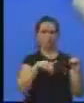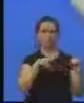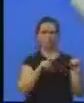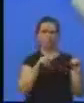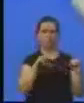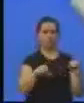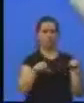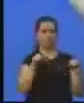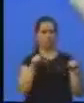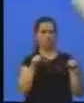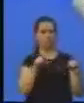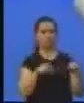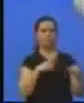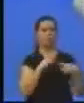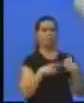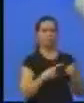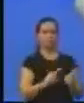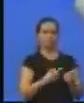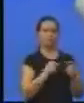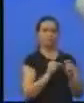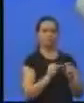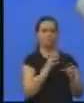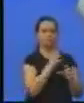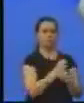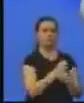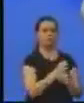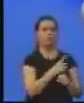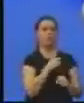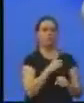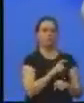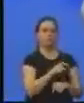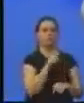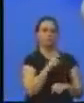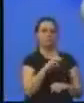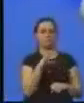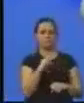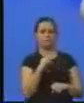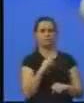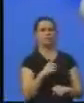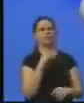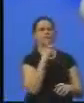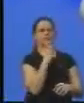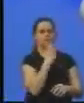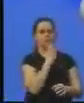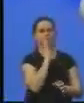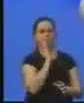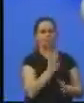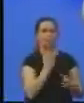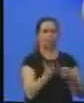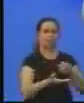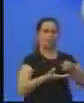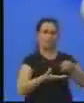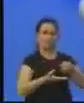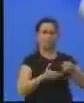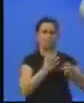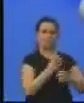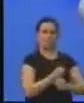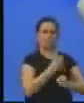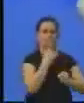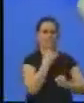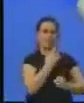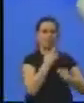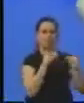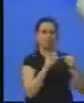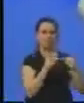x é seno de x. Depois, eu vou procurar um x0, que é um valor conhecido, para servir de base para a minha